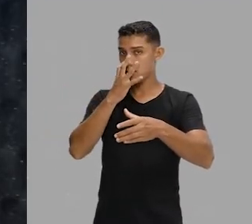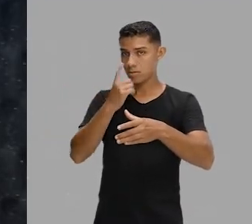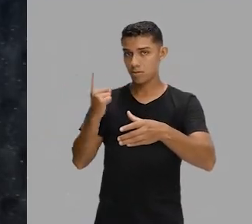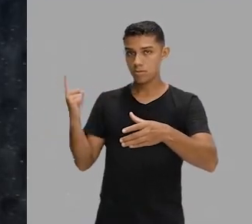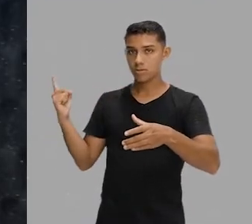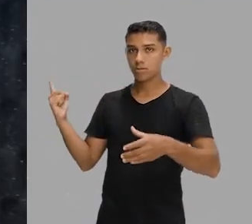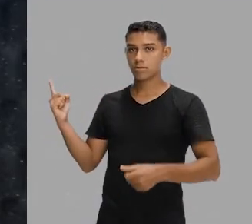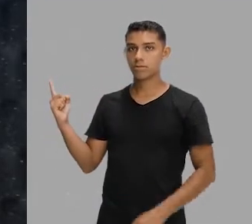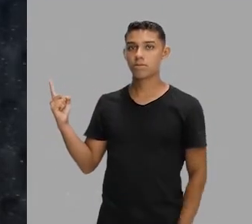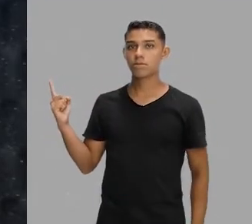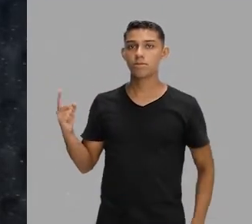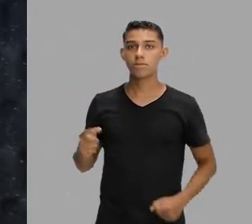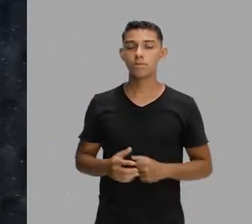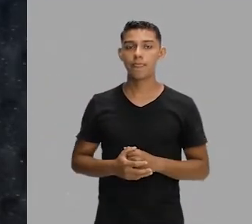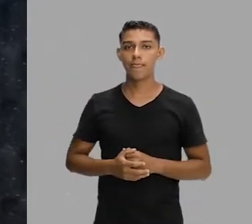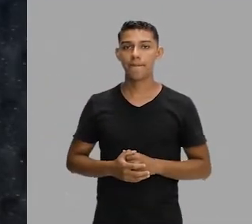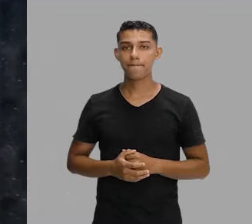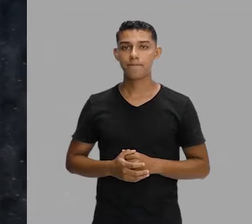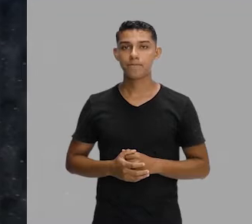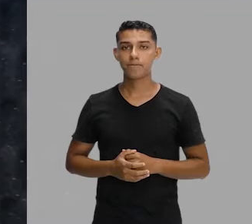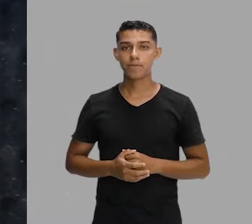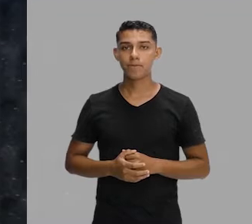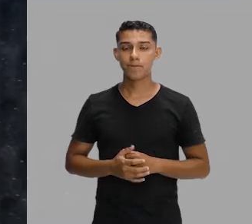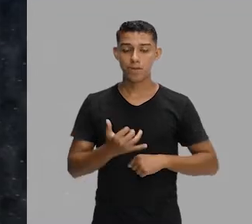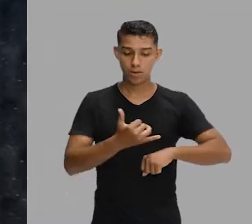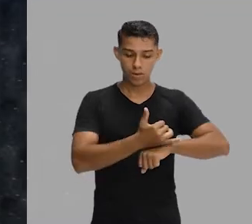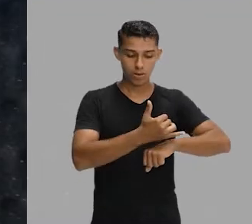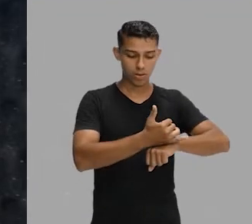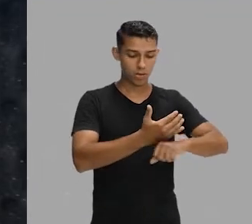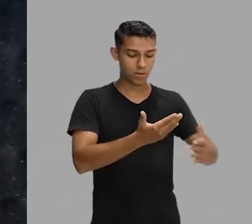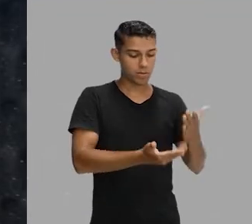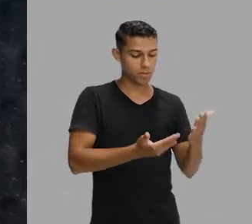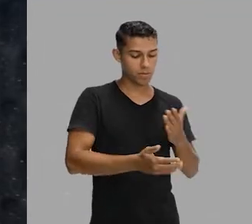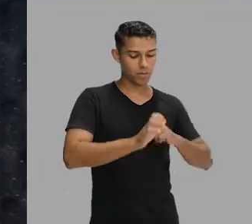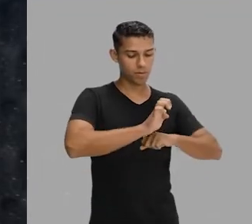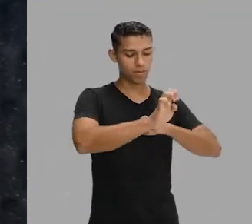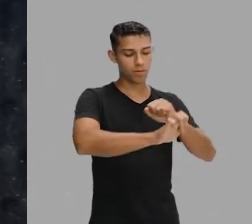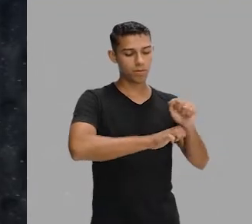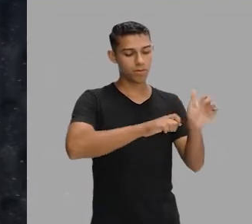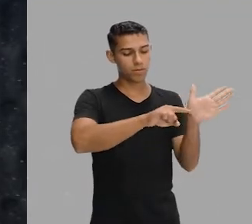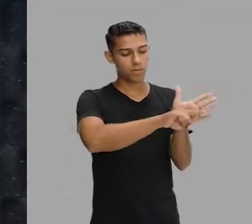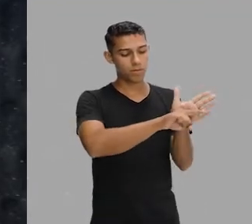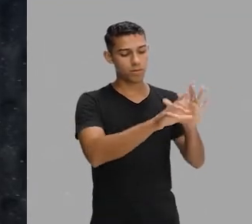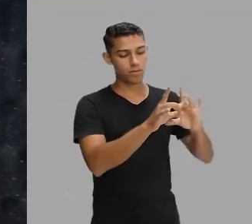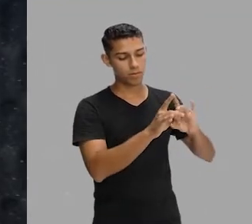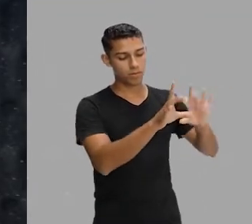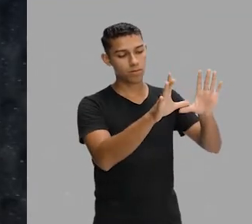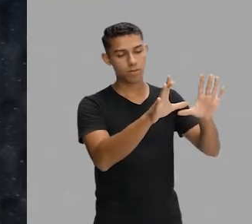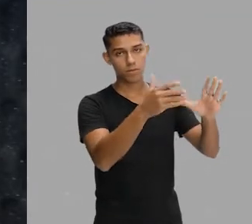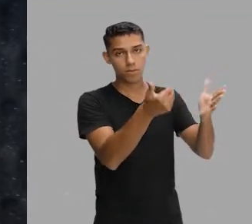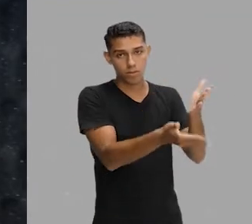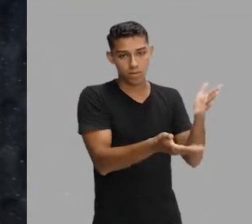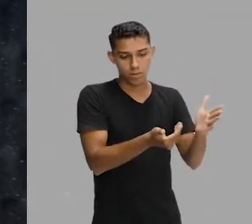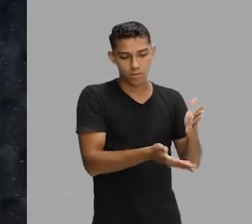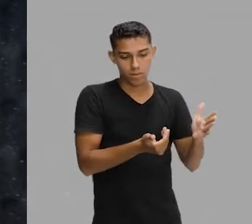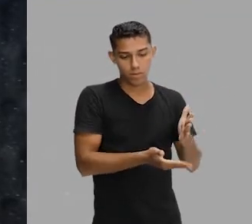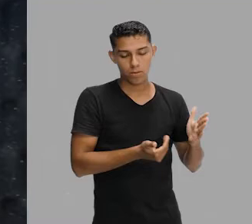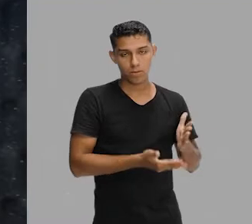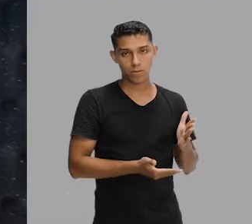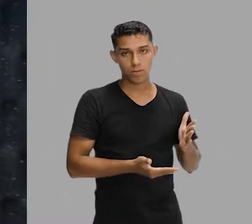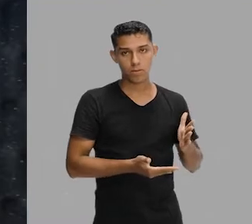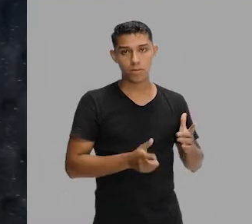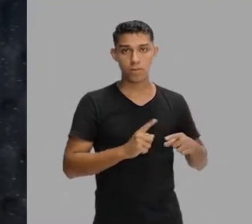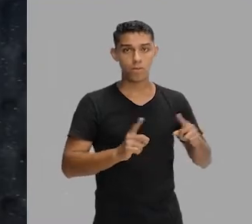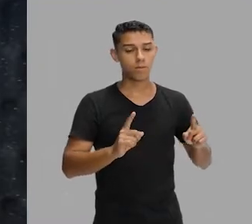tela, os metais eles vão perdendo seus elétrons, certo? Esses elétrons